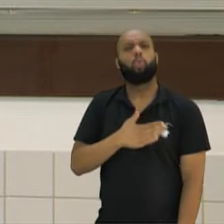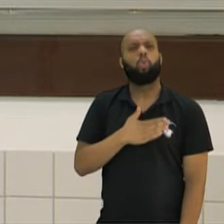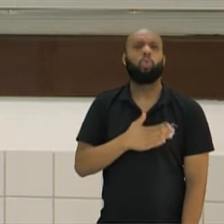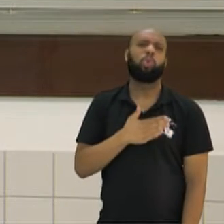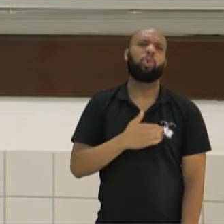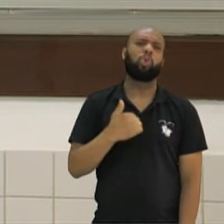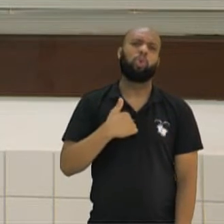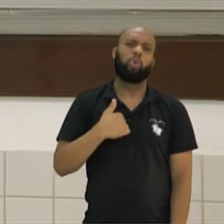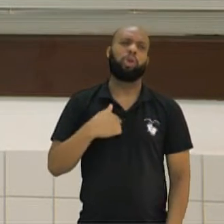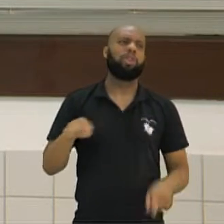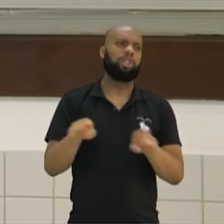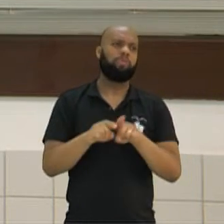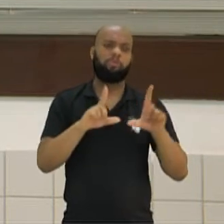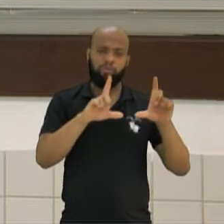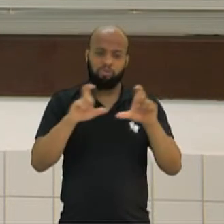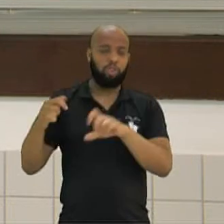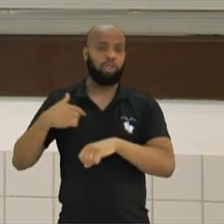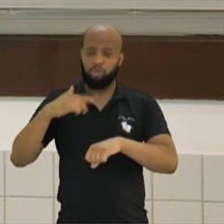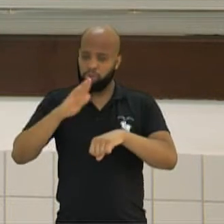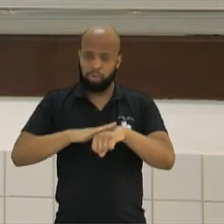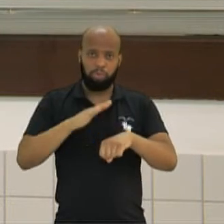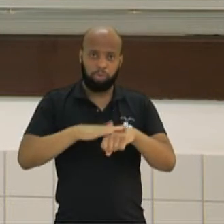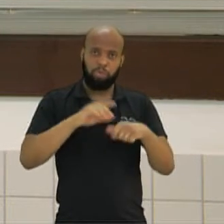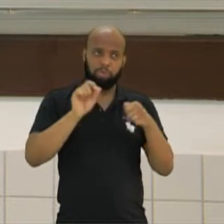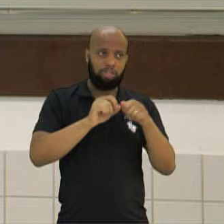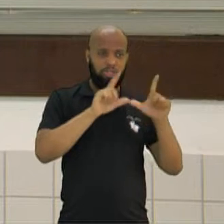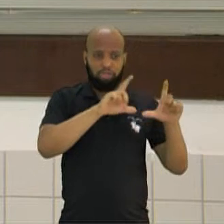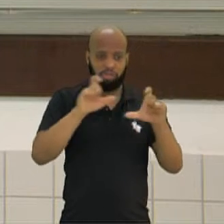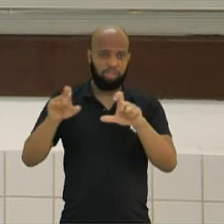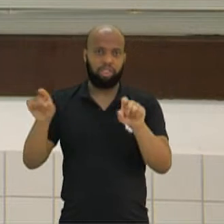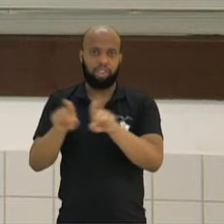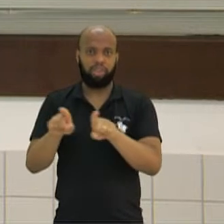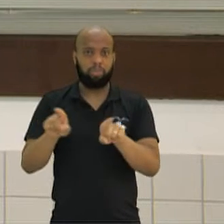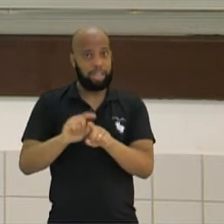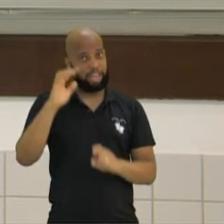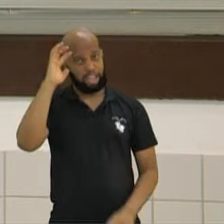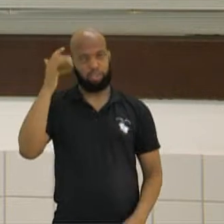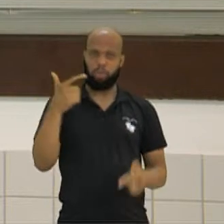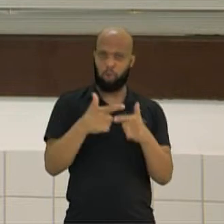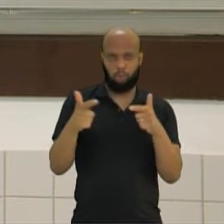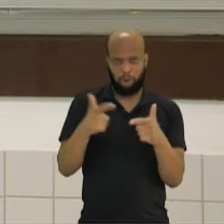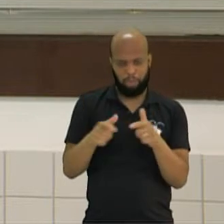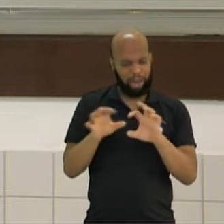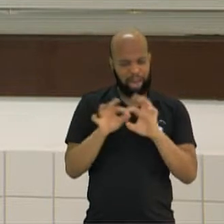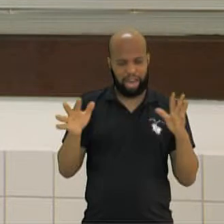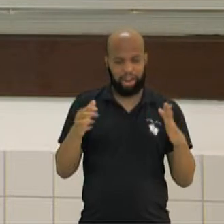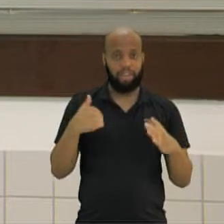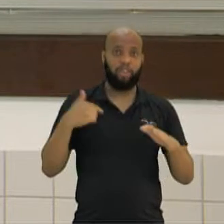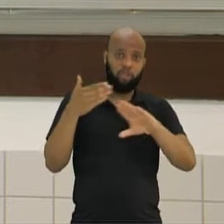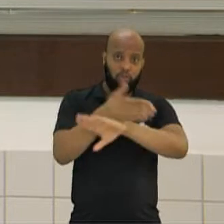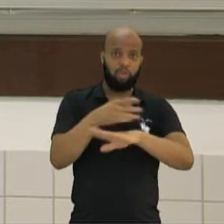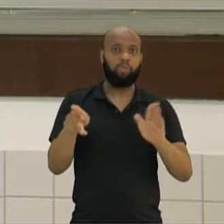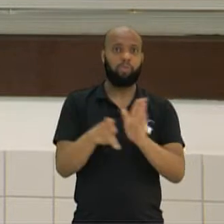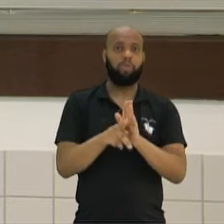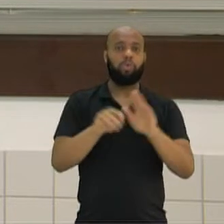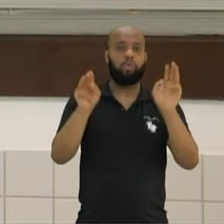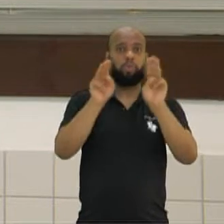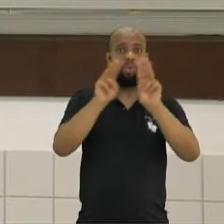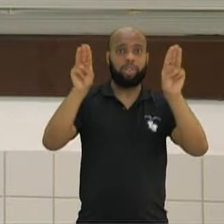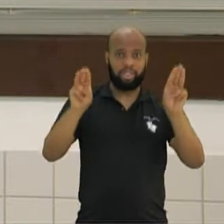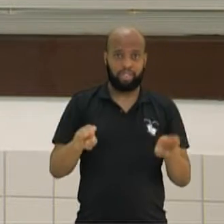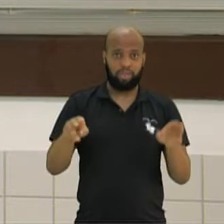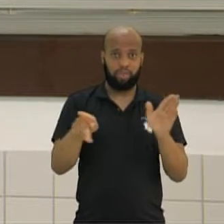enorme. Essas fotografias foram tiradas por mim, até para resolver o problema de direitos autorais, como diz o outro. É chamado Museu da Senzala, Museu do